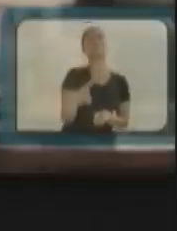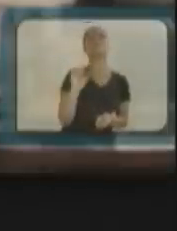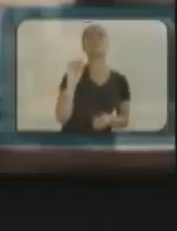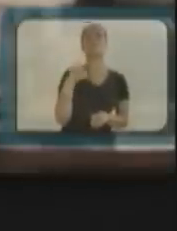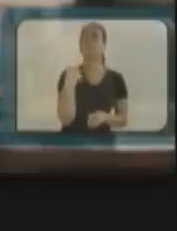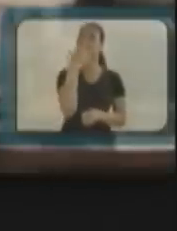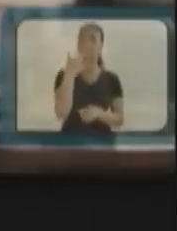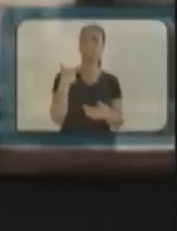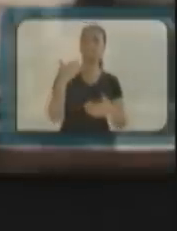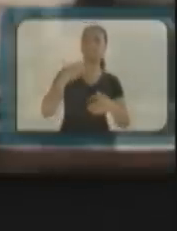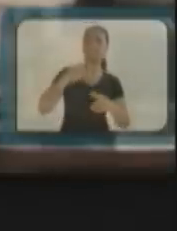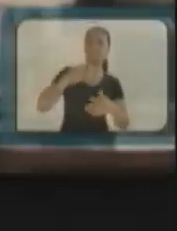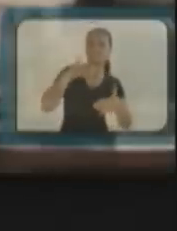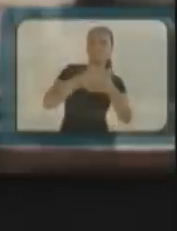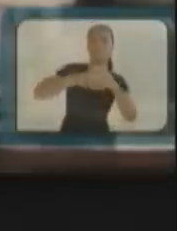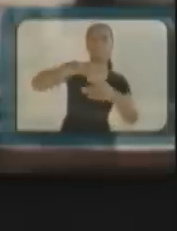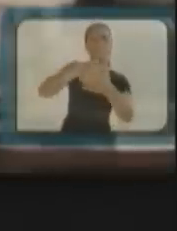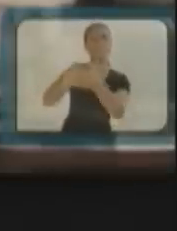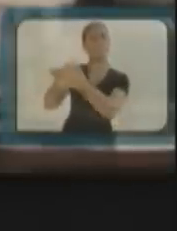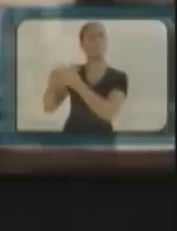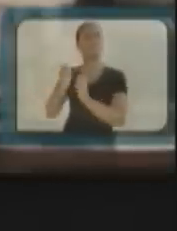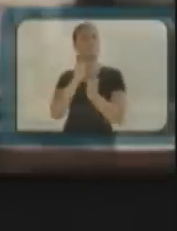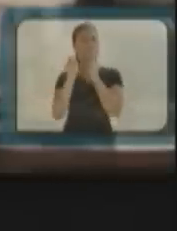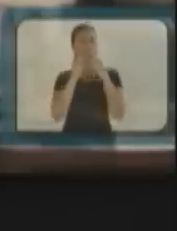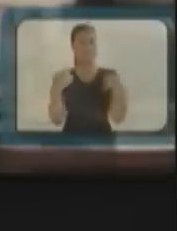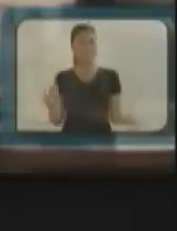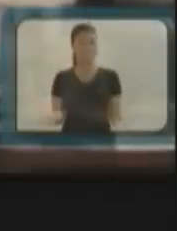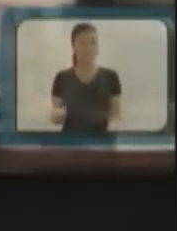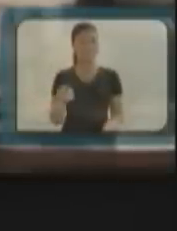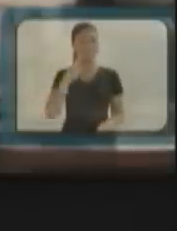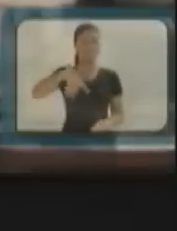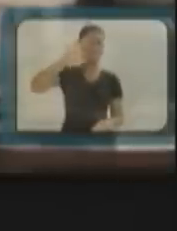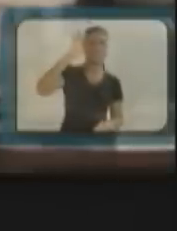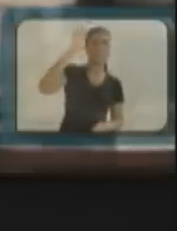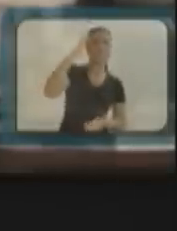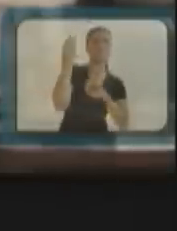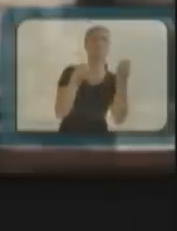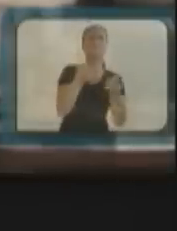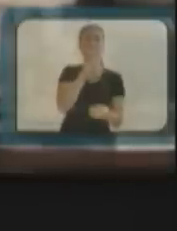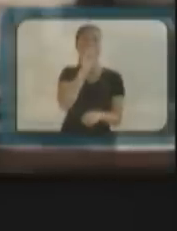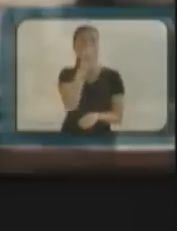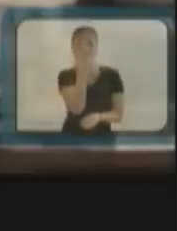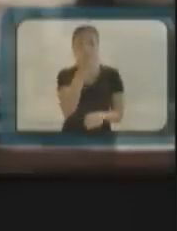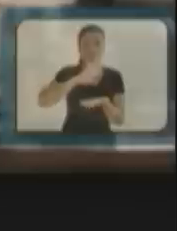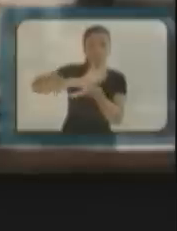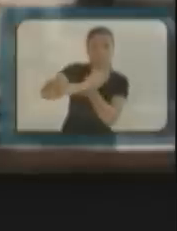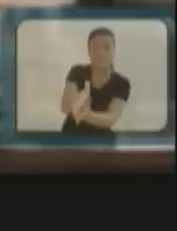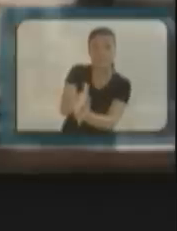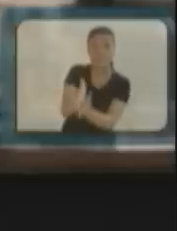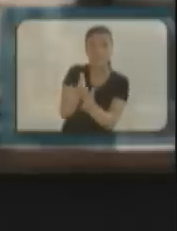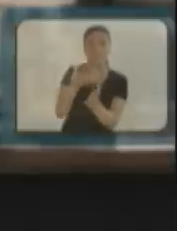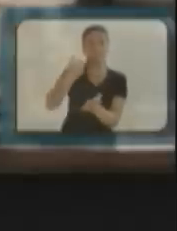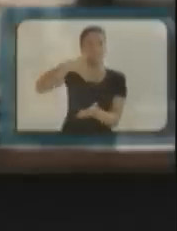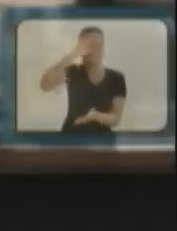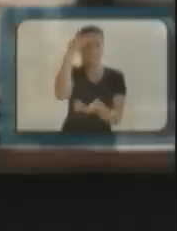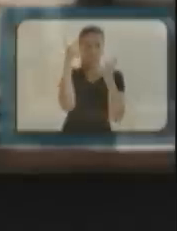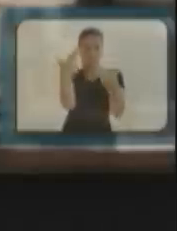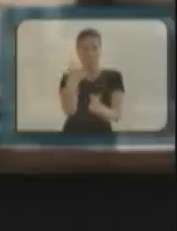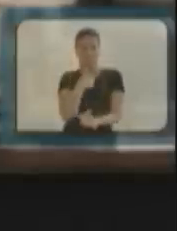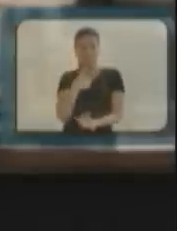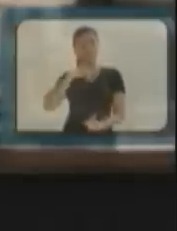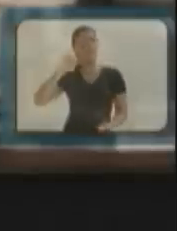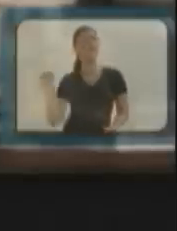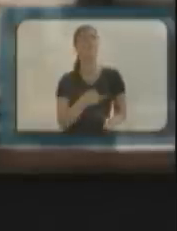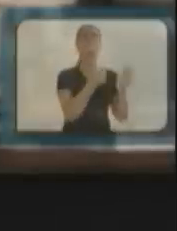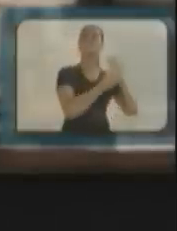minha deficiência não me impede de ser repórter. Você já pensou que sem preconceito e mais pessoas